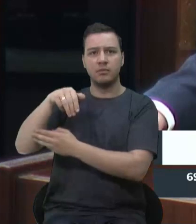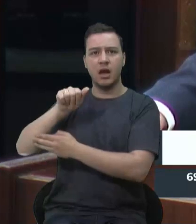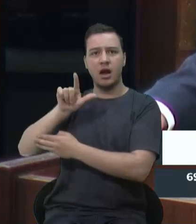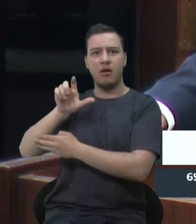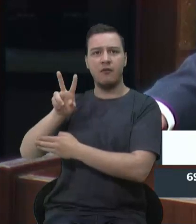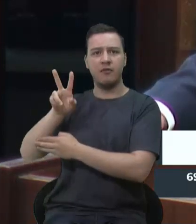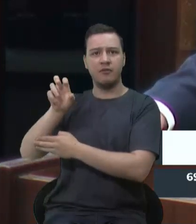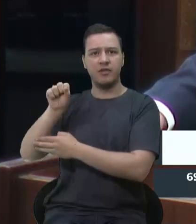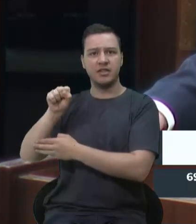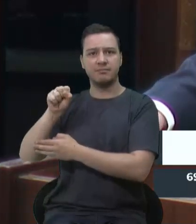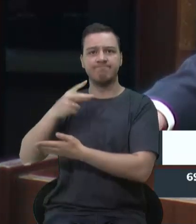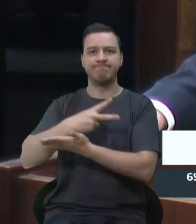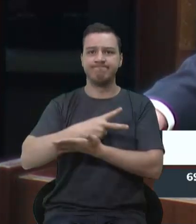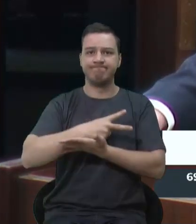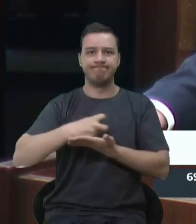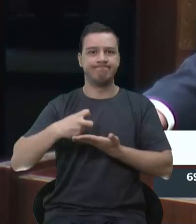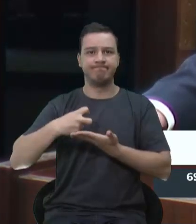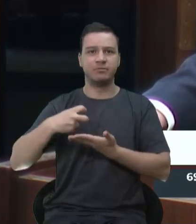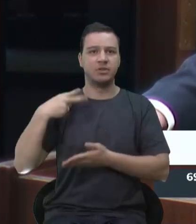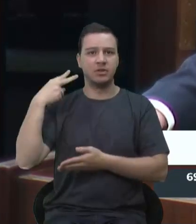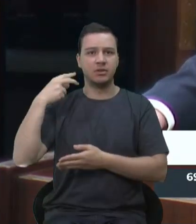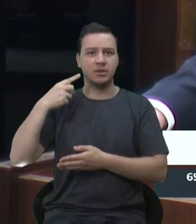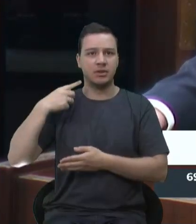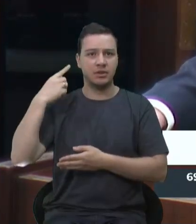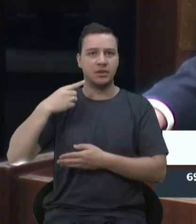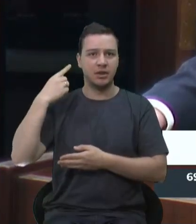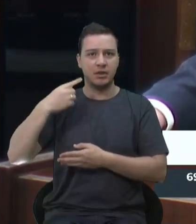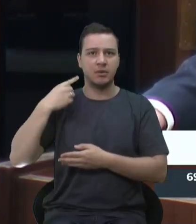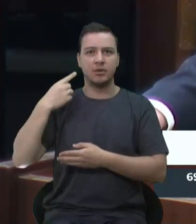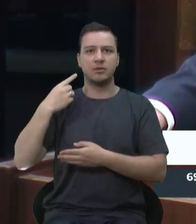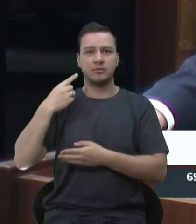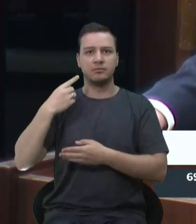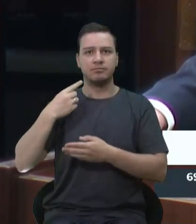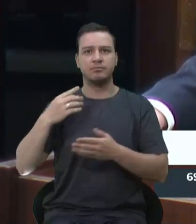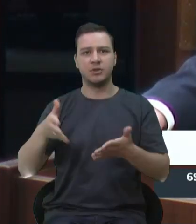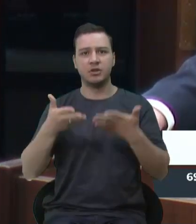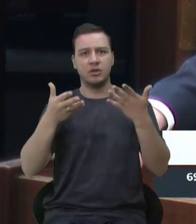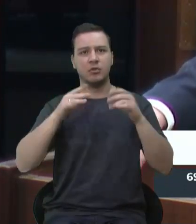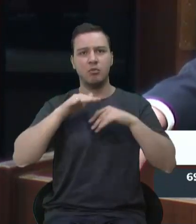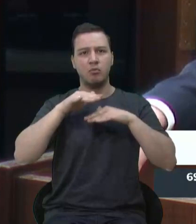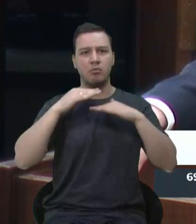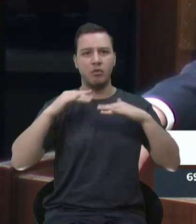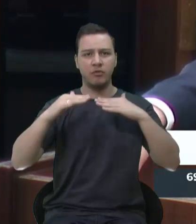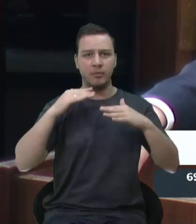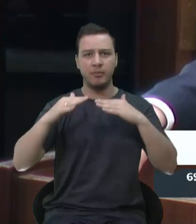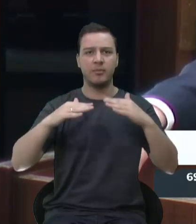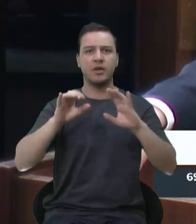seu mandato de deputado federal pelo saudoso Movimento Democrático Brasileiro.